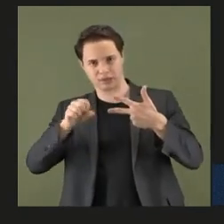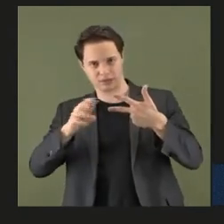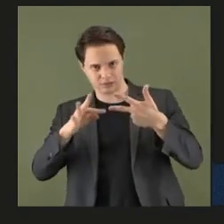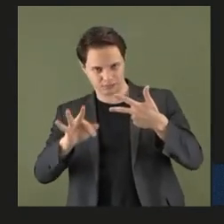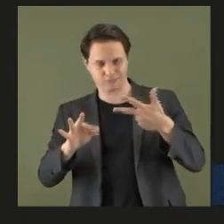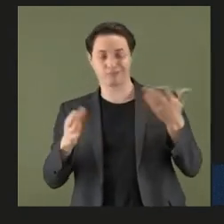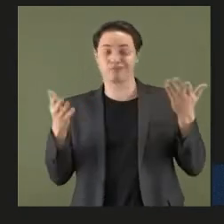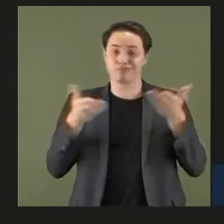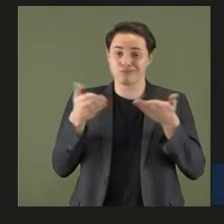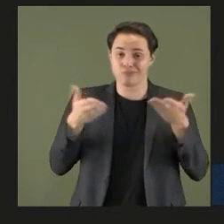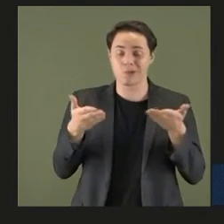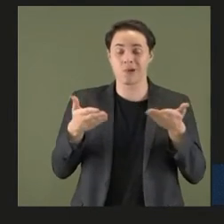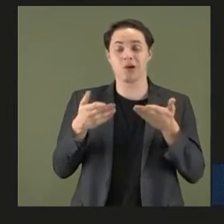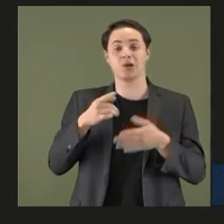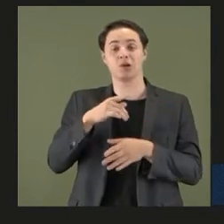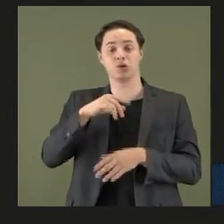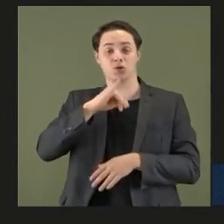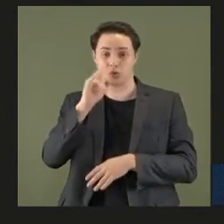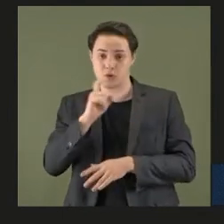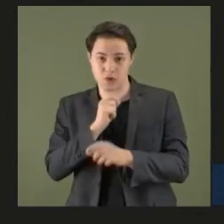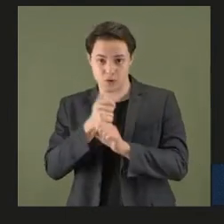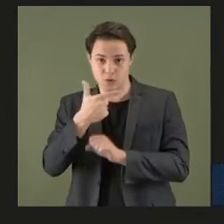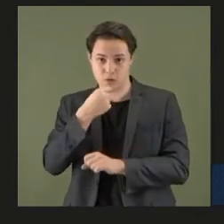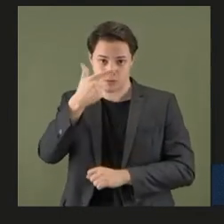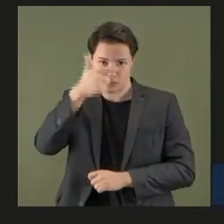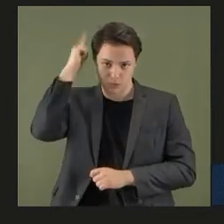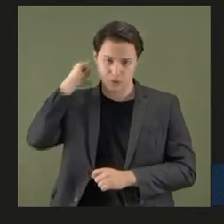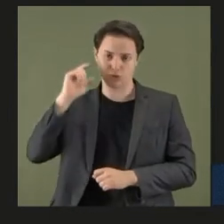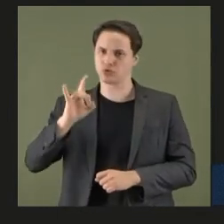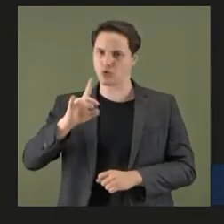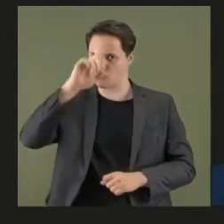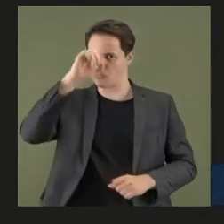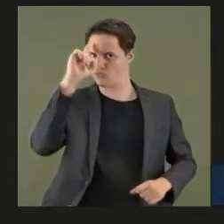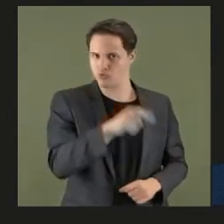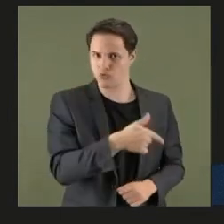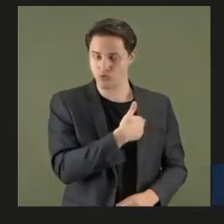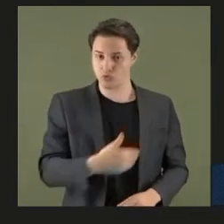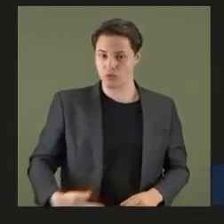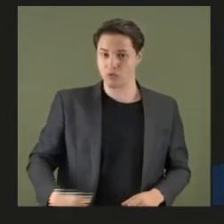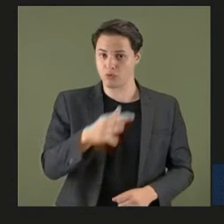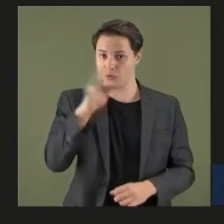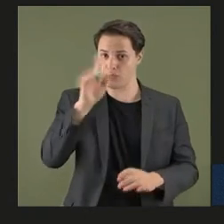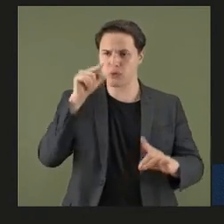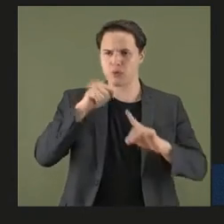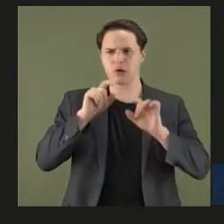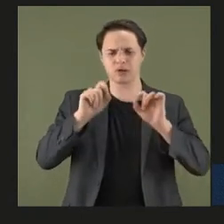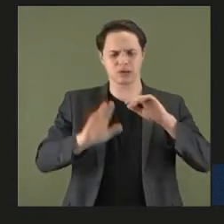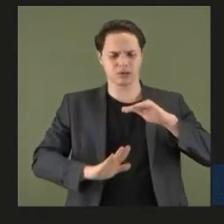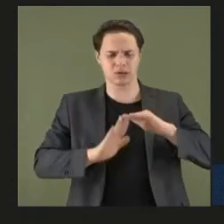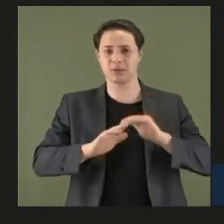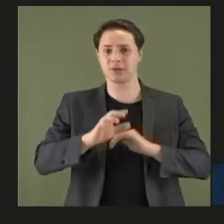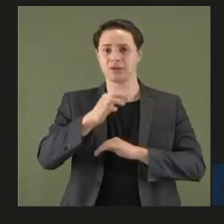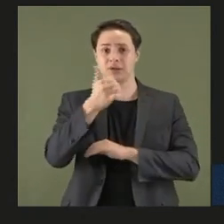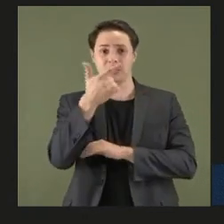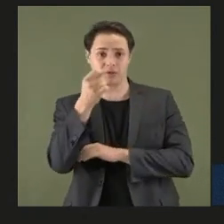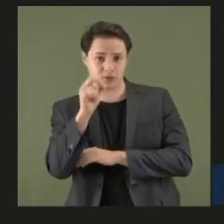julho desse ano, o ministro Alexandre de Moraes simplesmente deu uma ordem ao governo federal para que, em no máximo